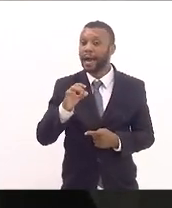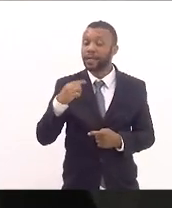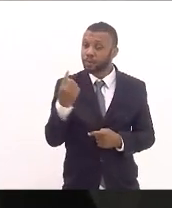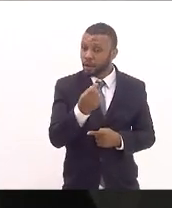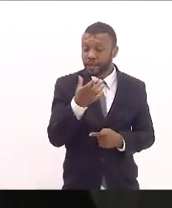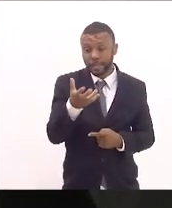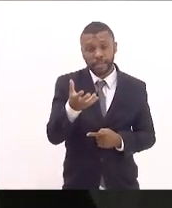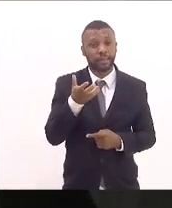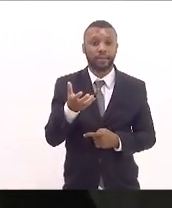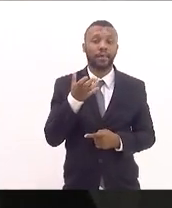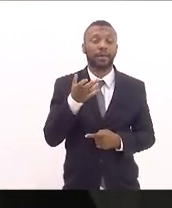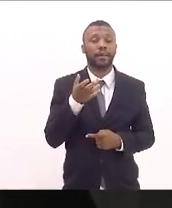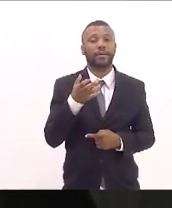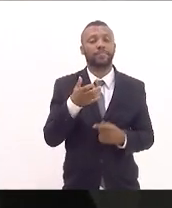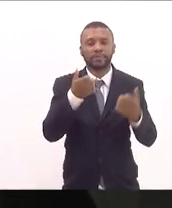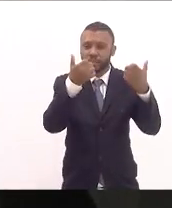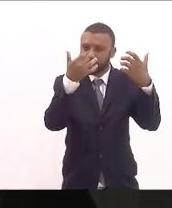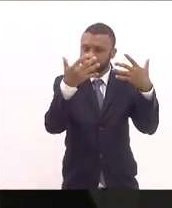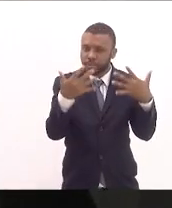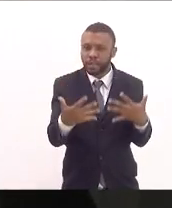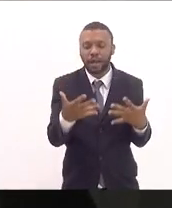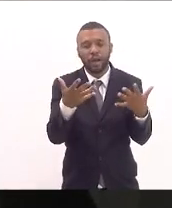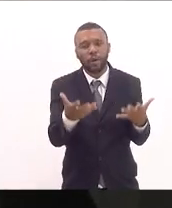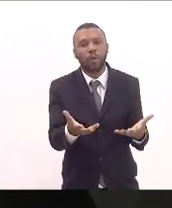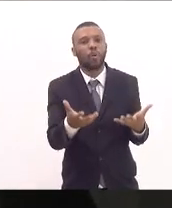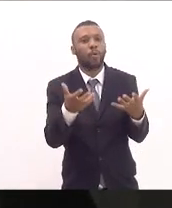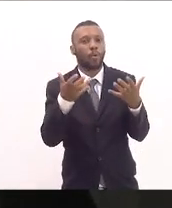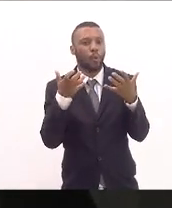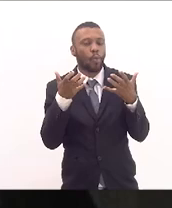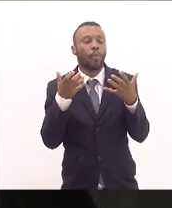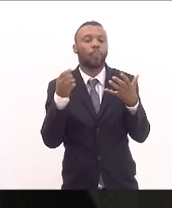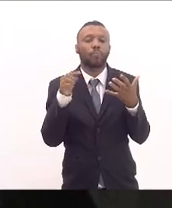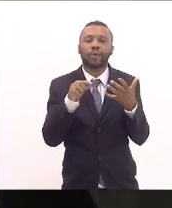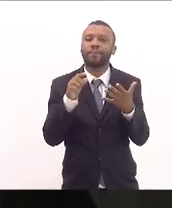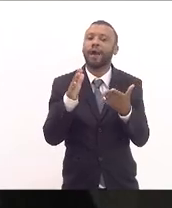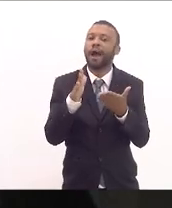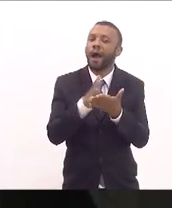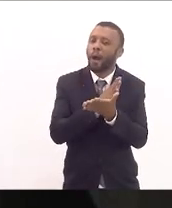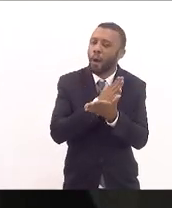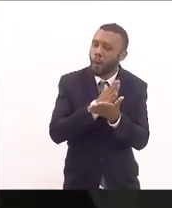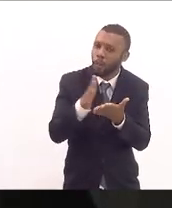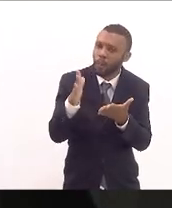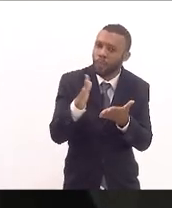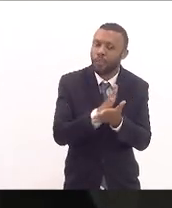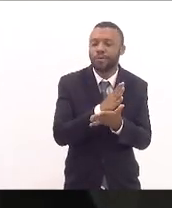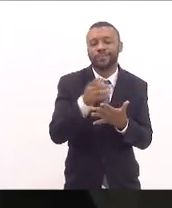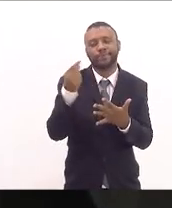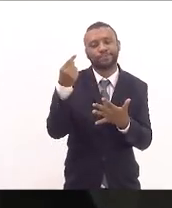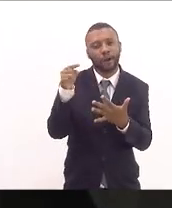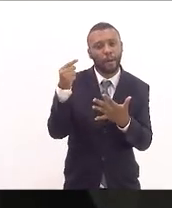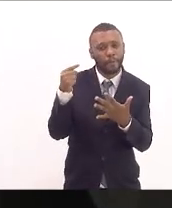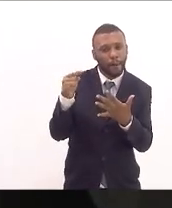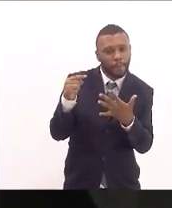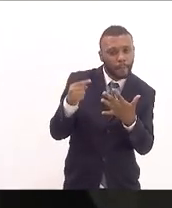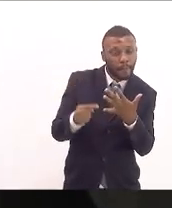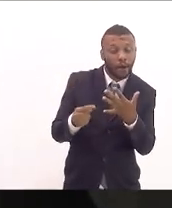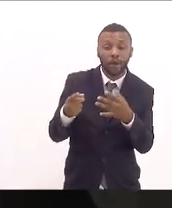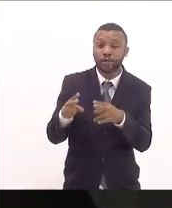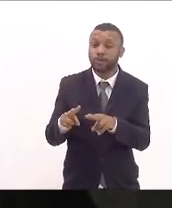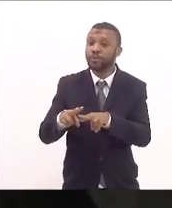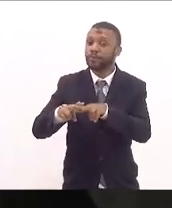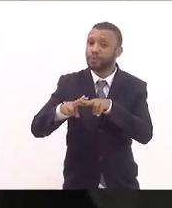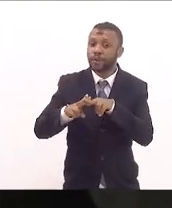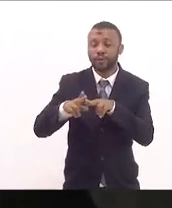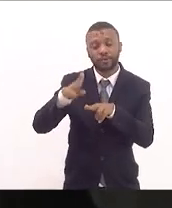Jô destacar alguns dos algumas das razões mais